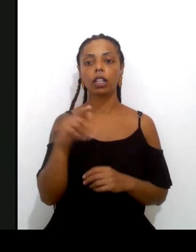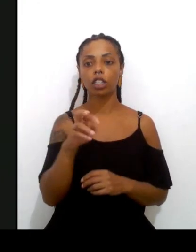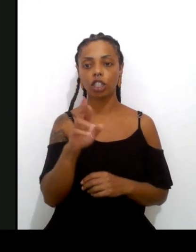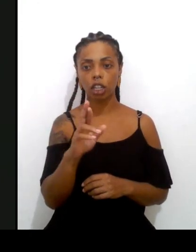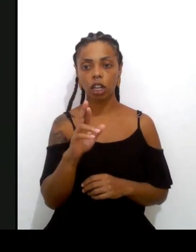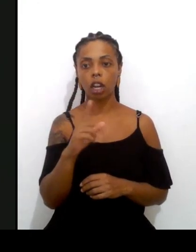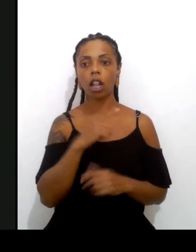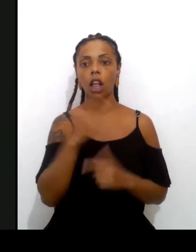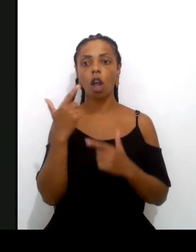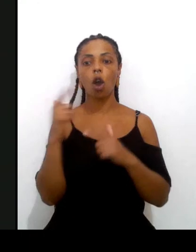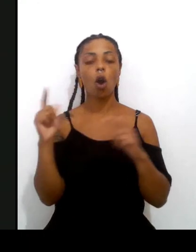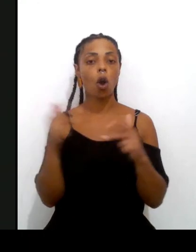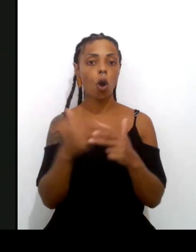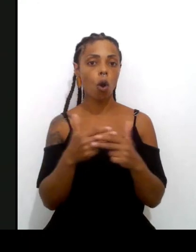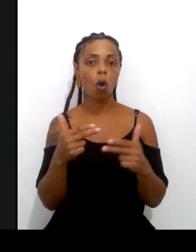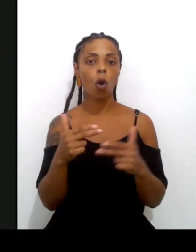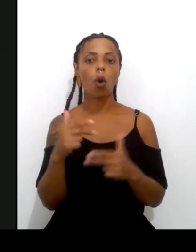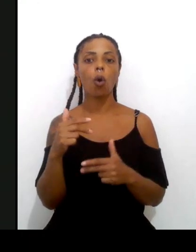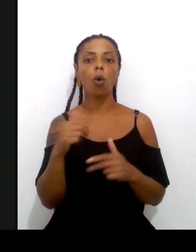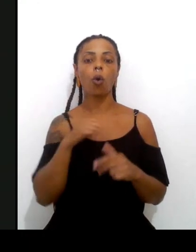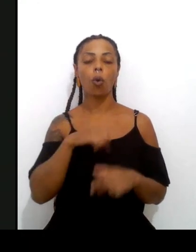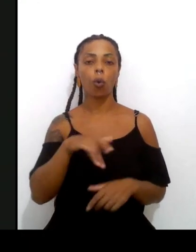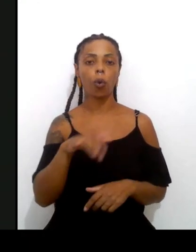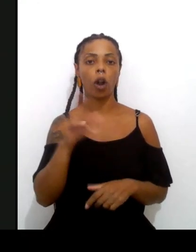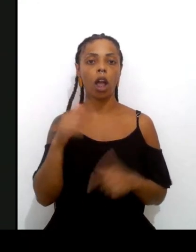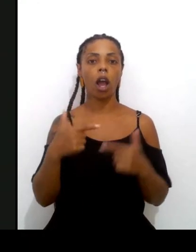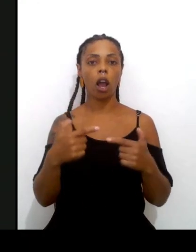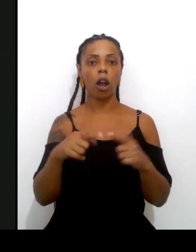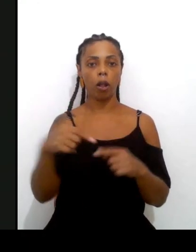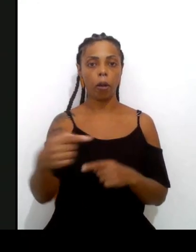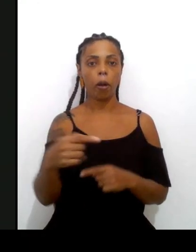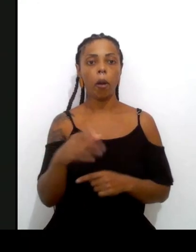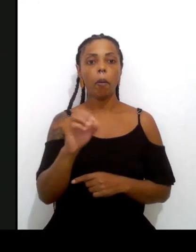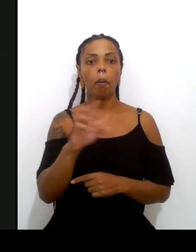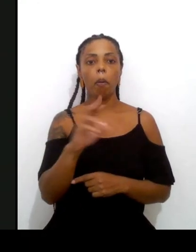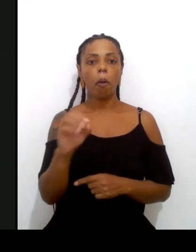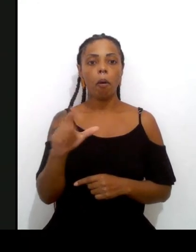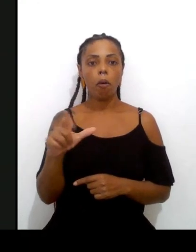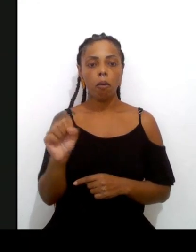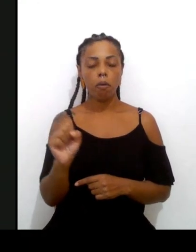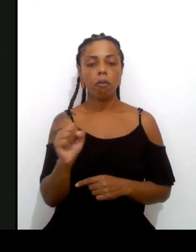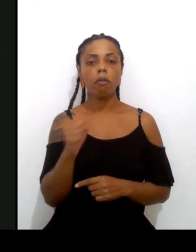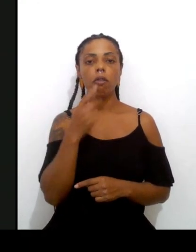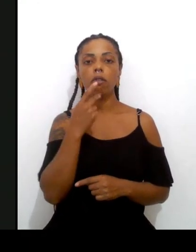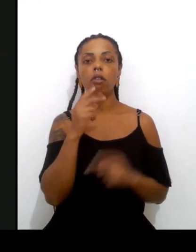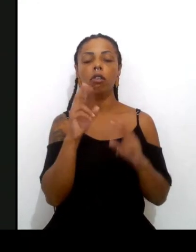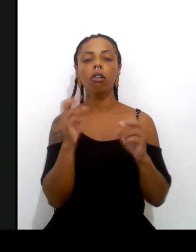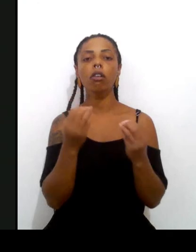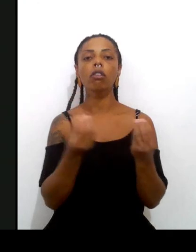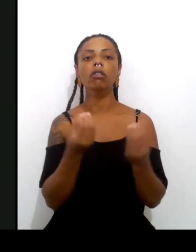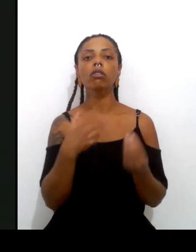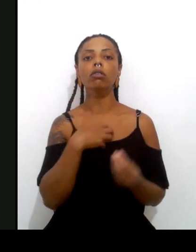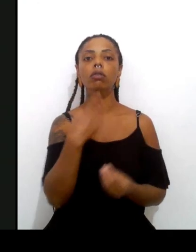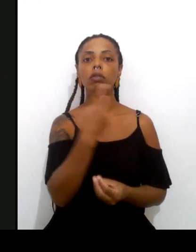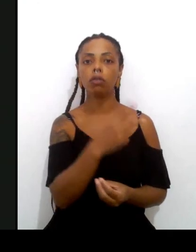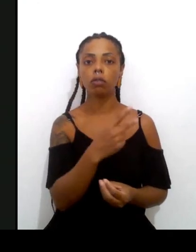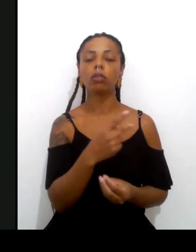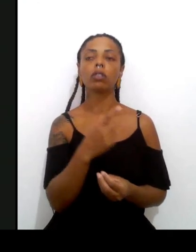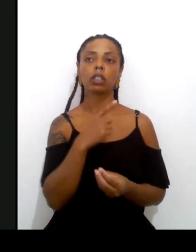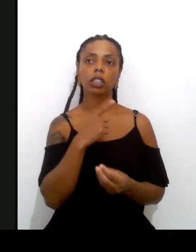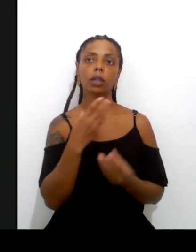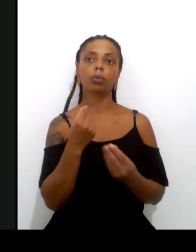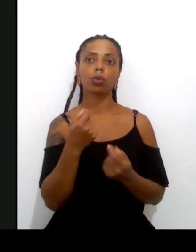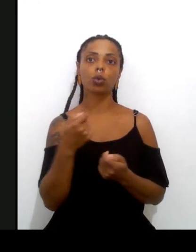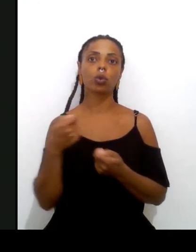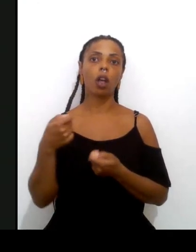William Bonner enfatiza potencial Violento de Tanger em parte porque estava cada vez mais ciente dos ataques ocidentais por marroquinos